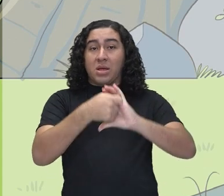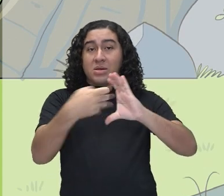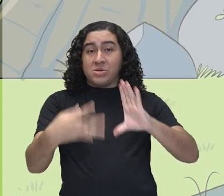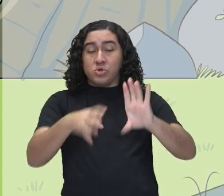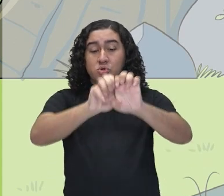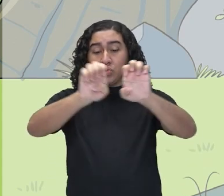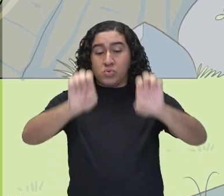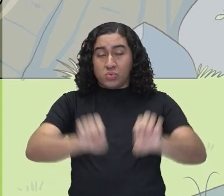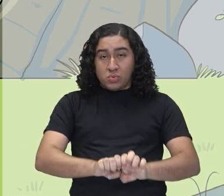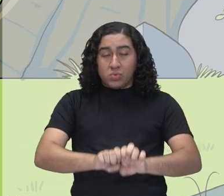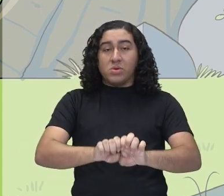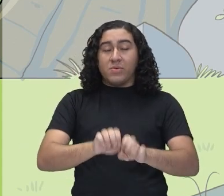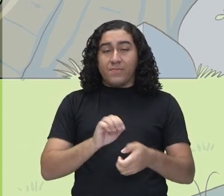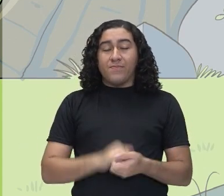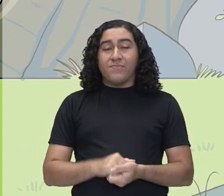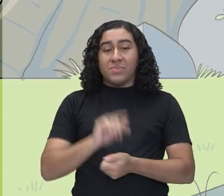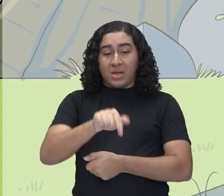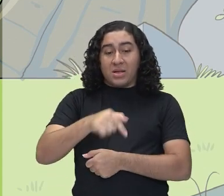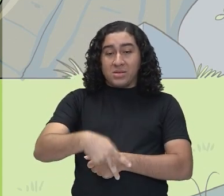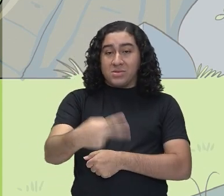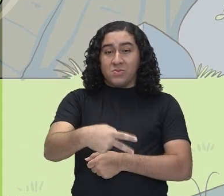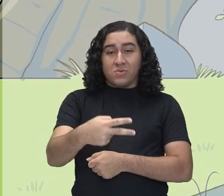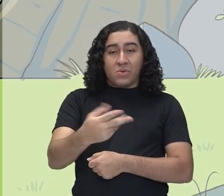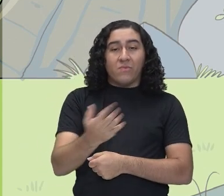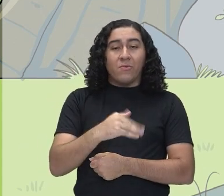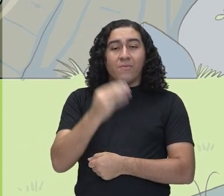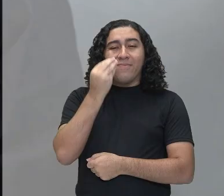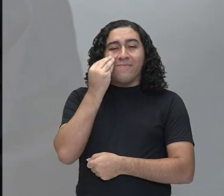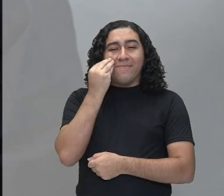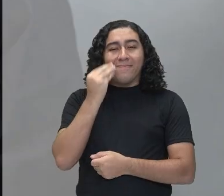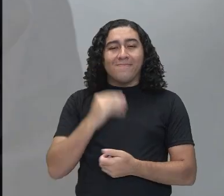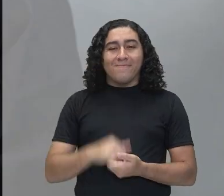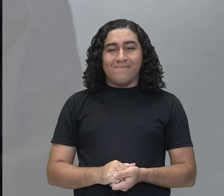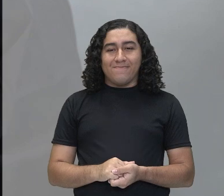o romantismo segunda geração. Vamos assistir.